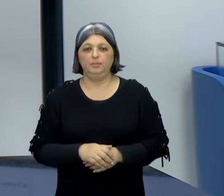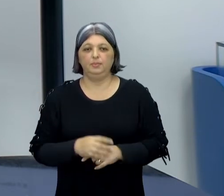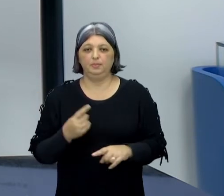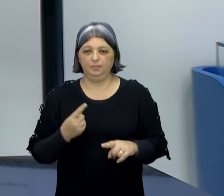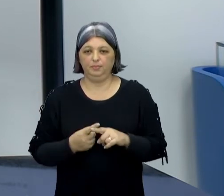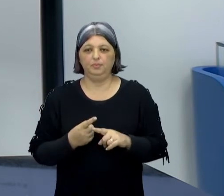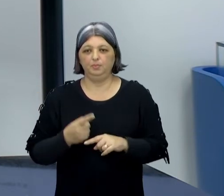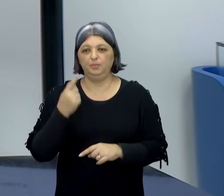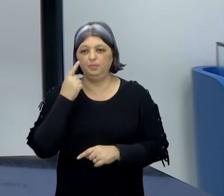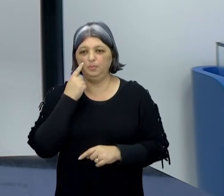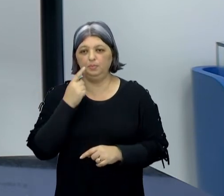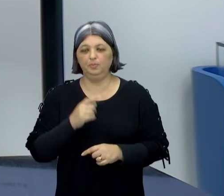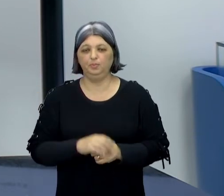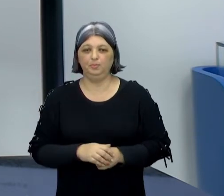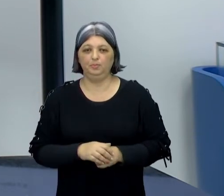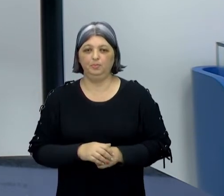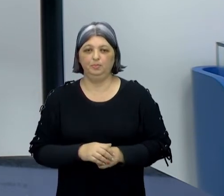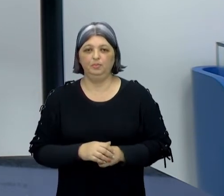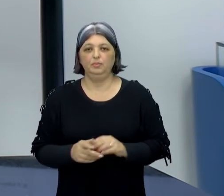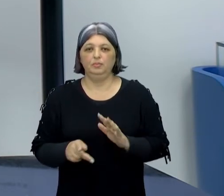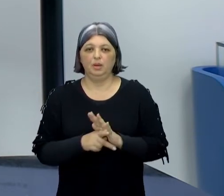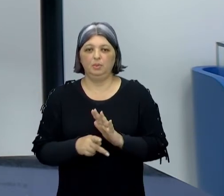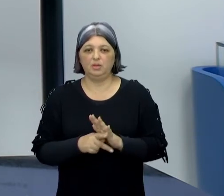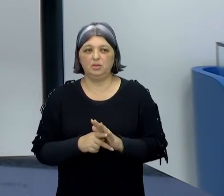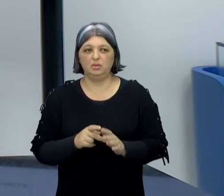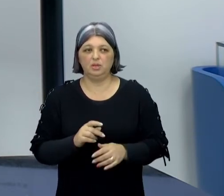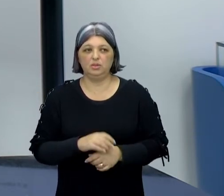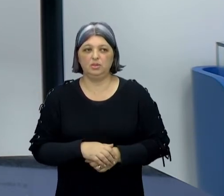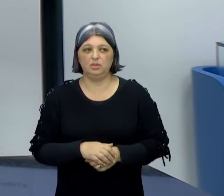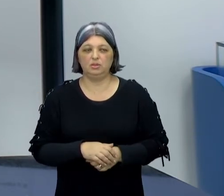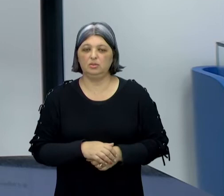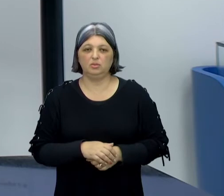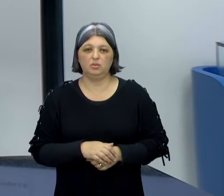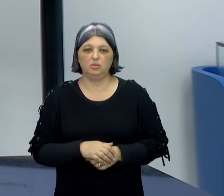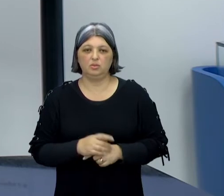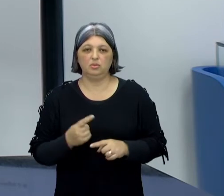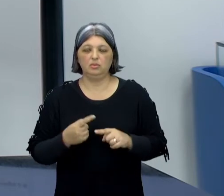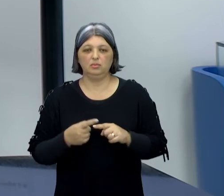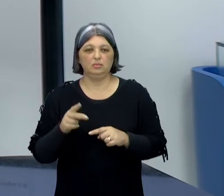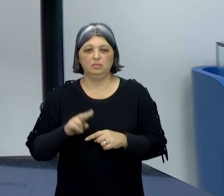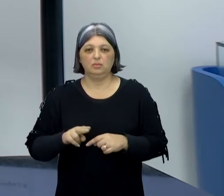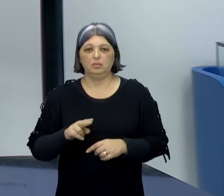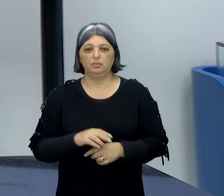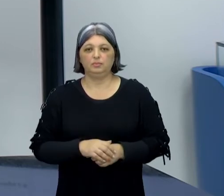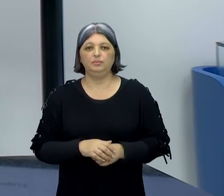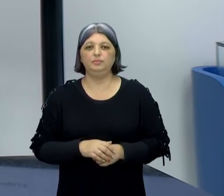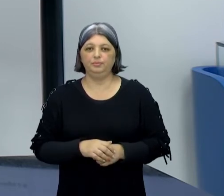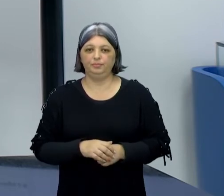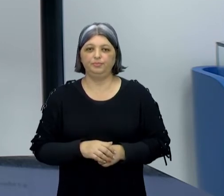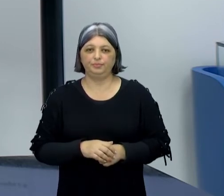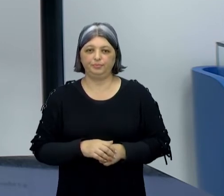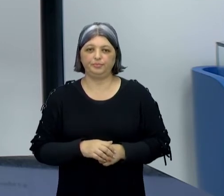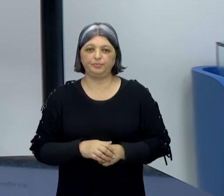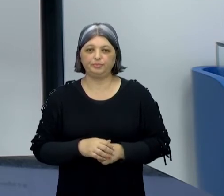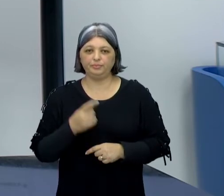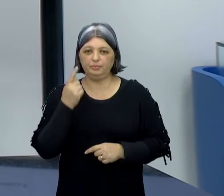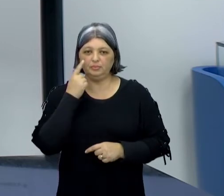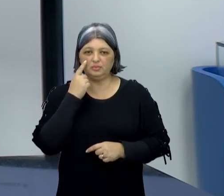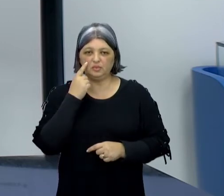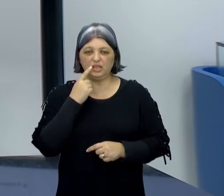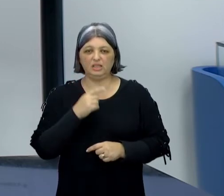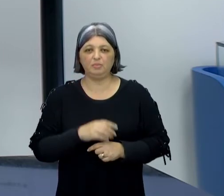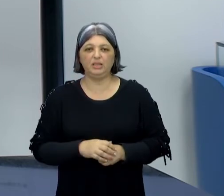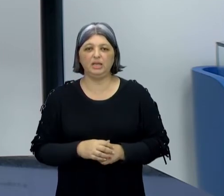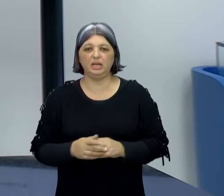não está no valor previsto, o valor realizado sai aí do nosso... sai aí e vira a curva, sai